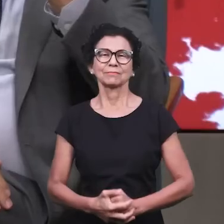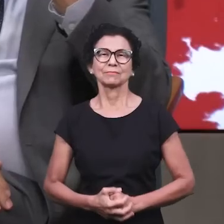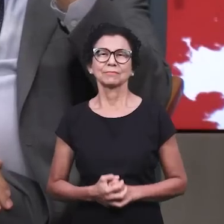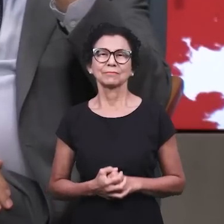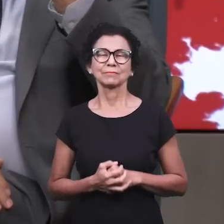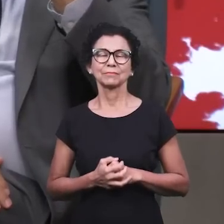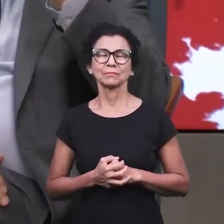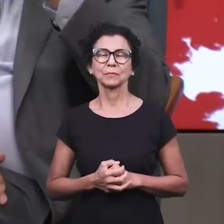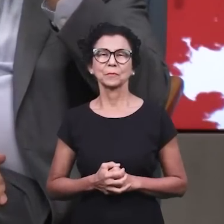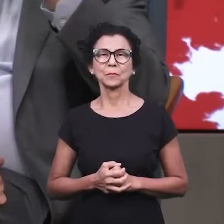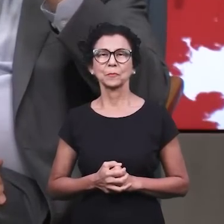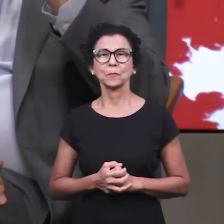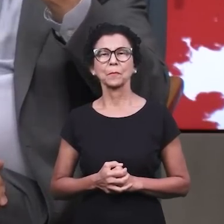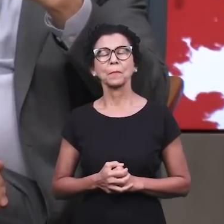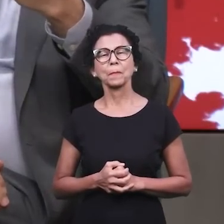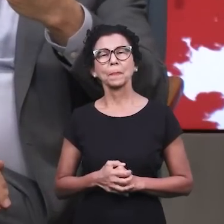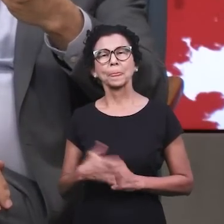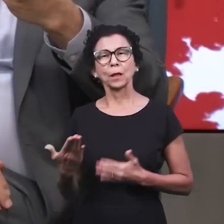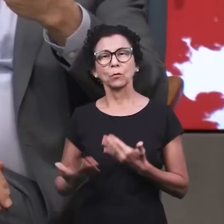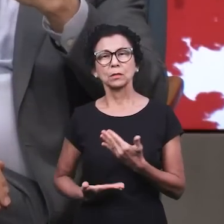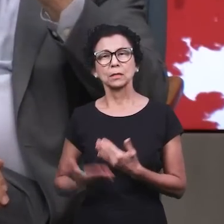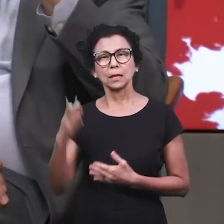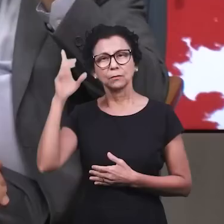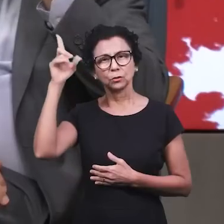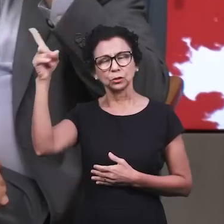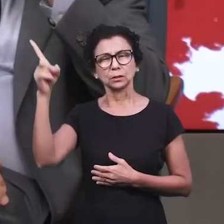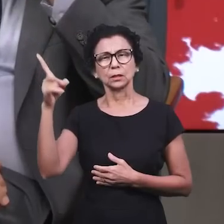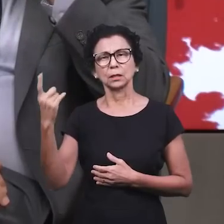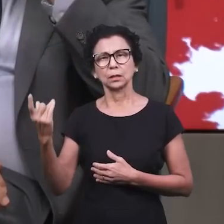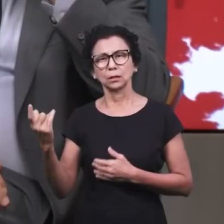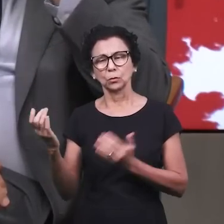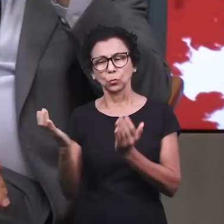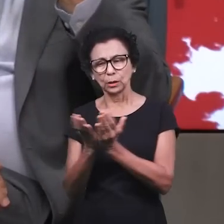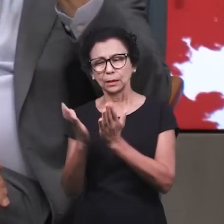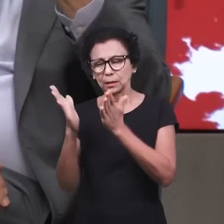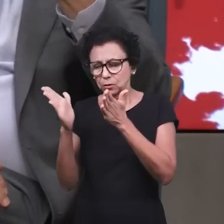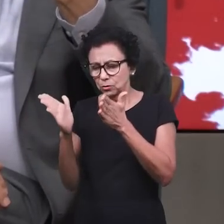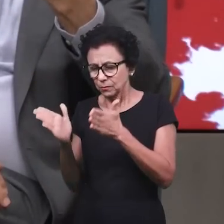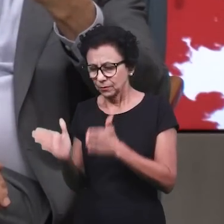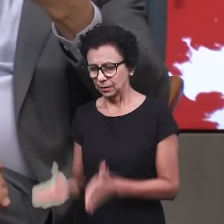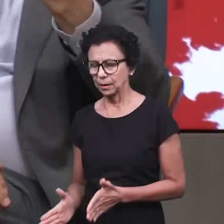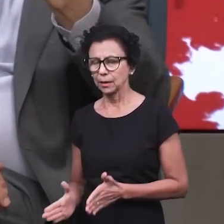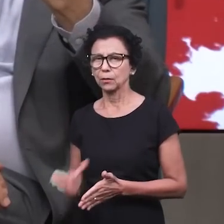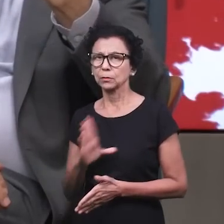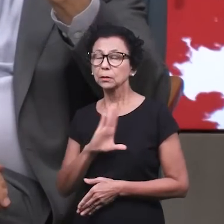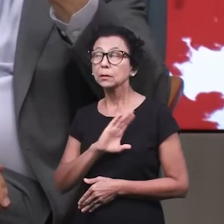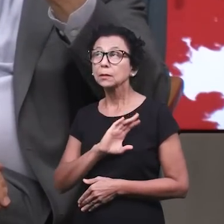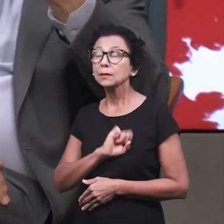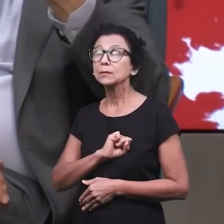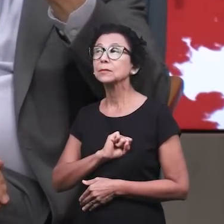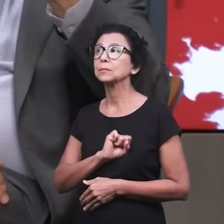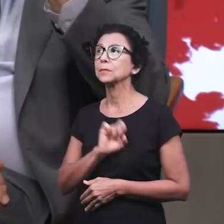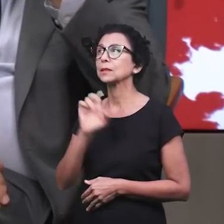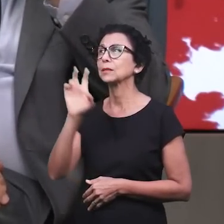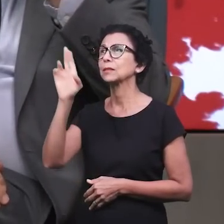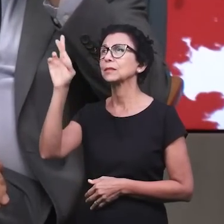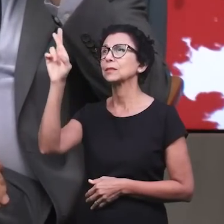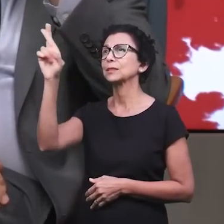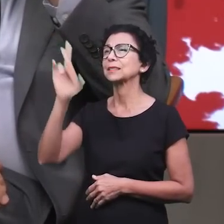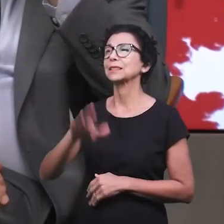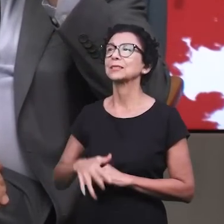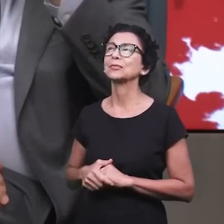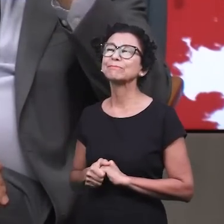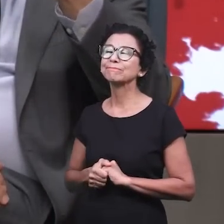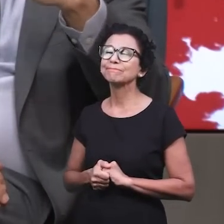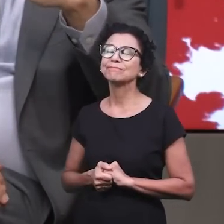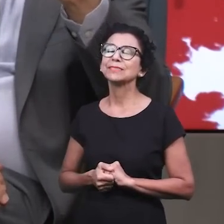na vida do crente fiel, do crente que ama o Senhor, o louvor para